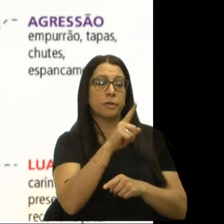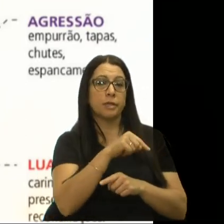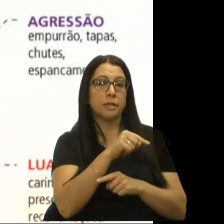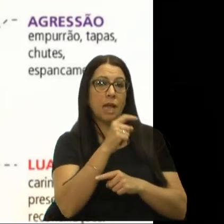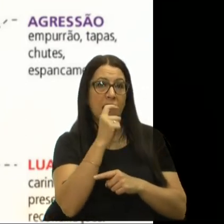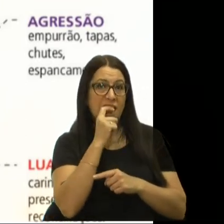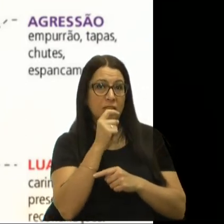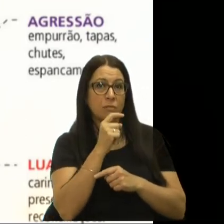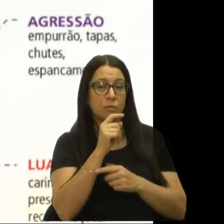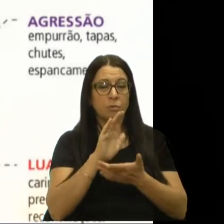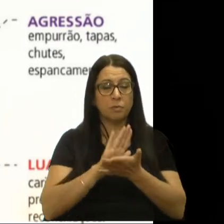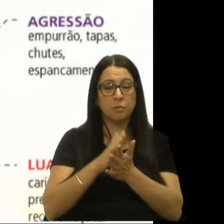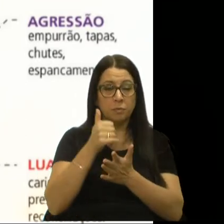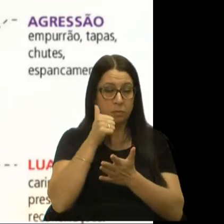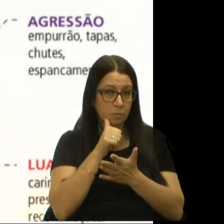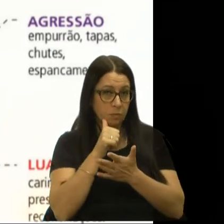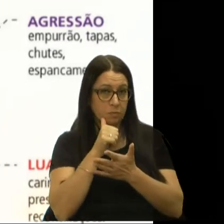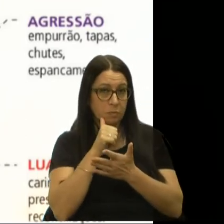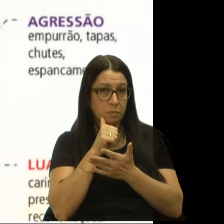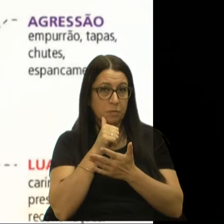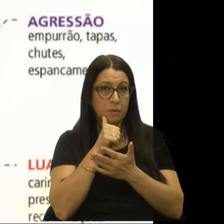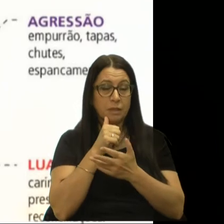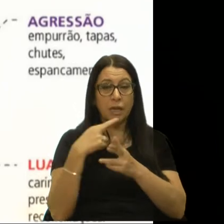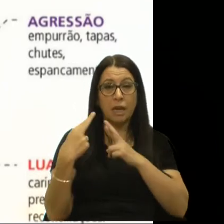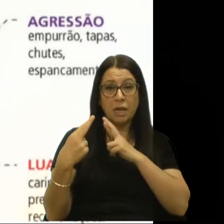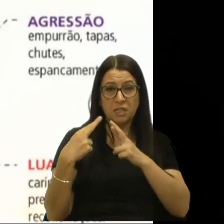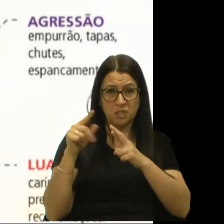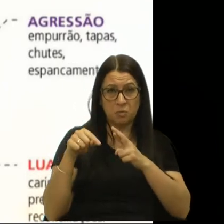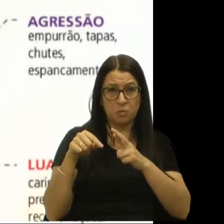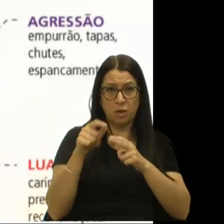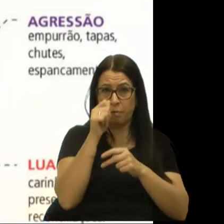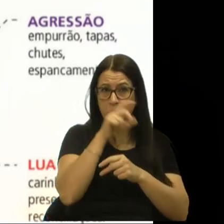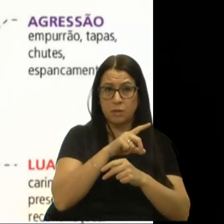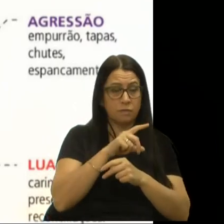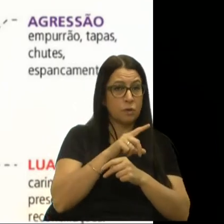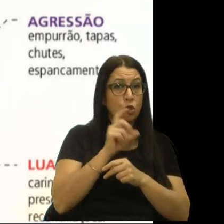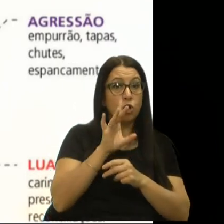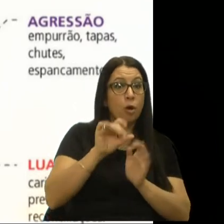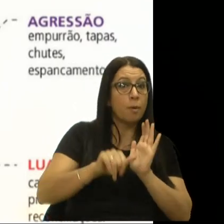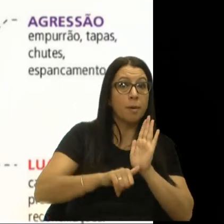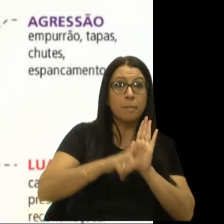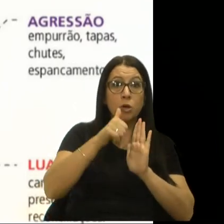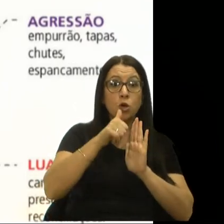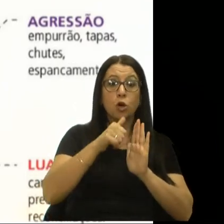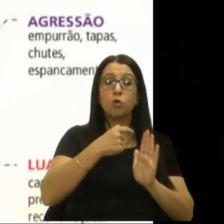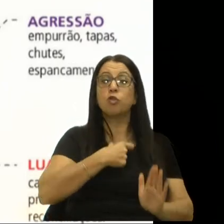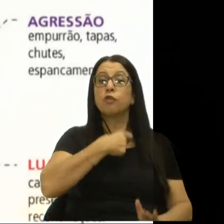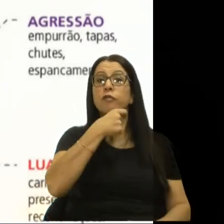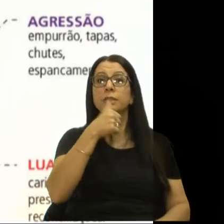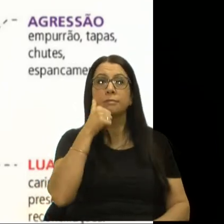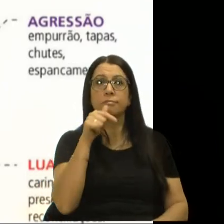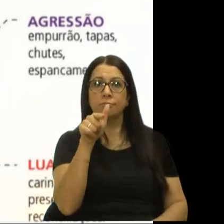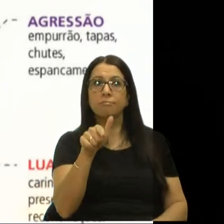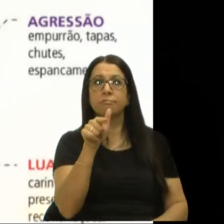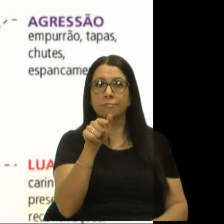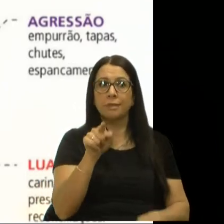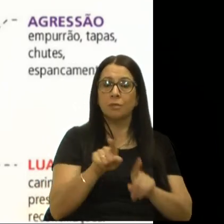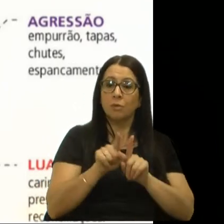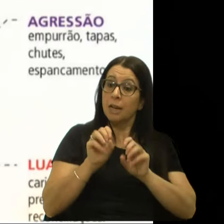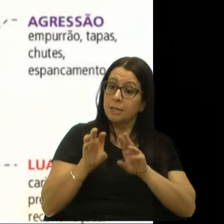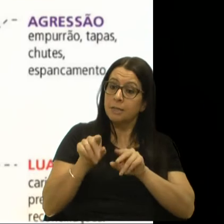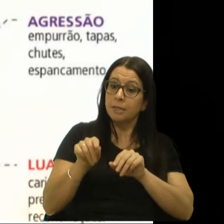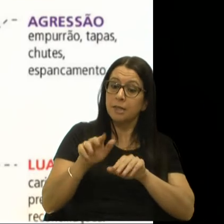o feminicídio e a relação abusiva só tende a melhorar quando a gente dá voz às mulheres, quando a gente ensina